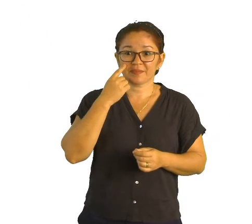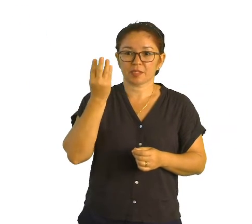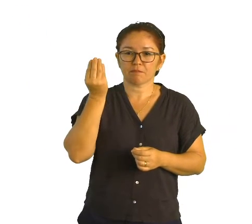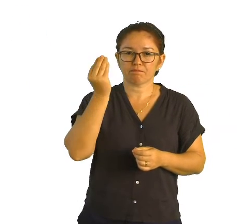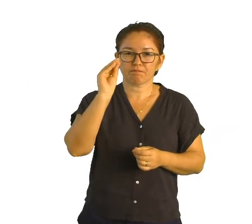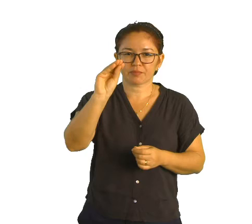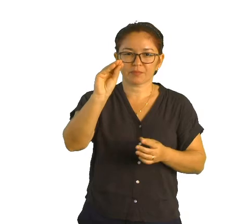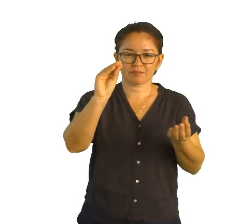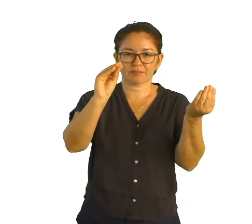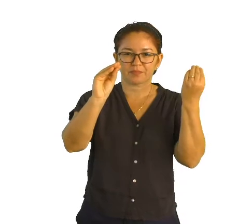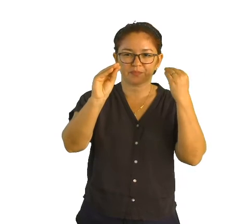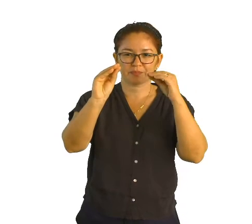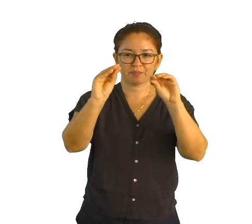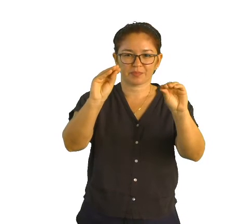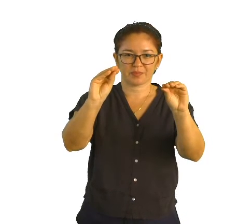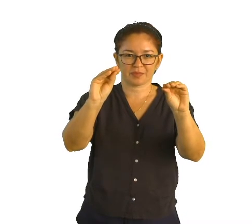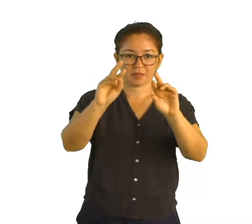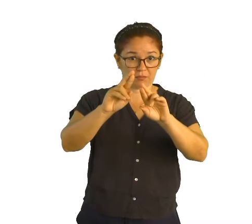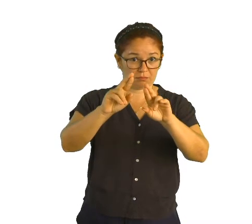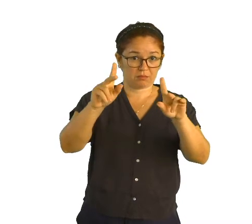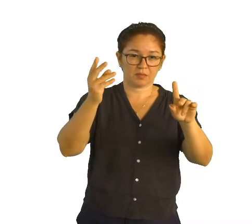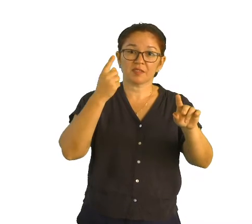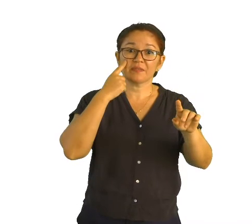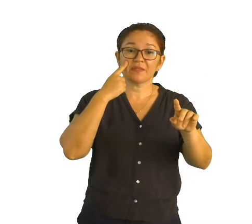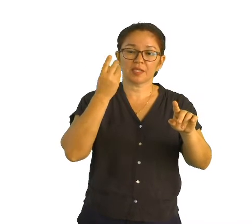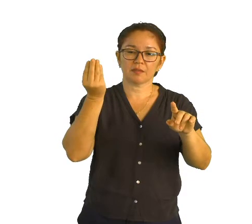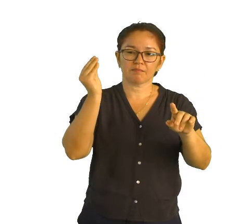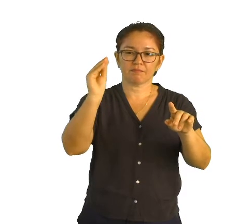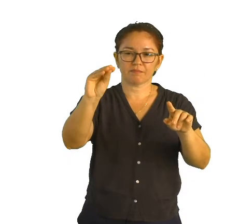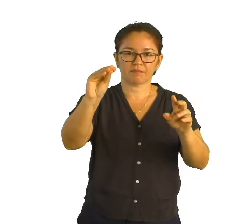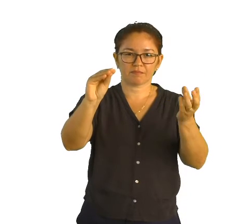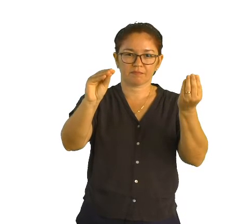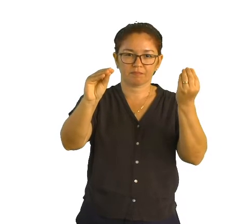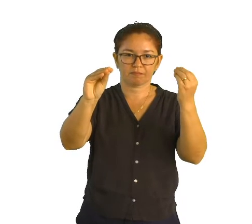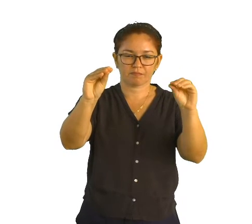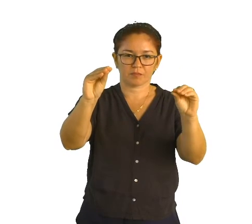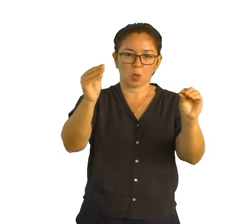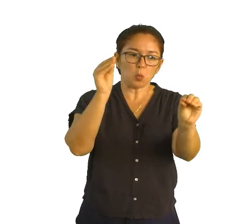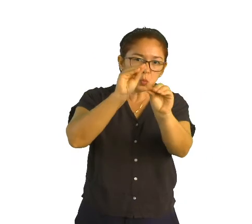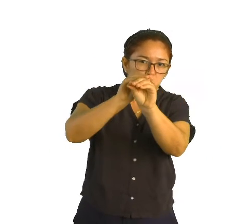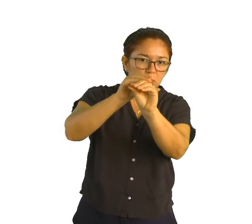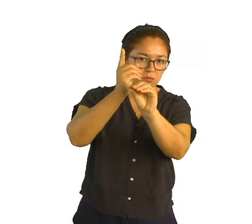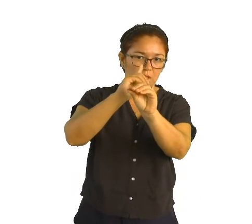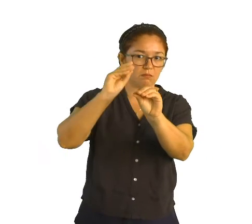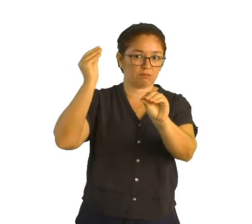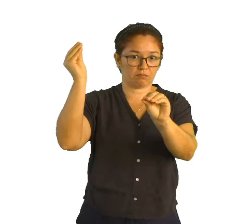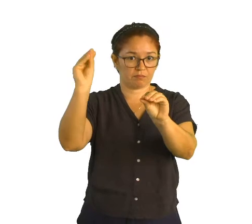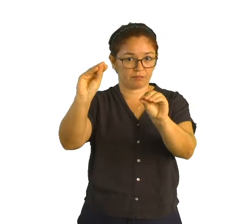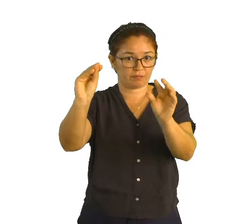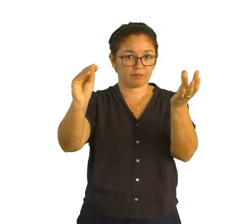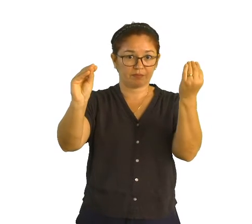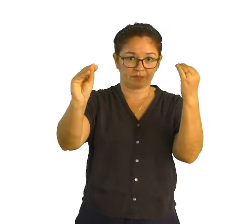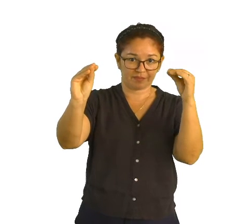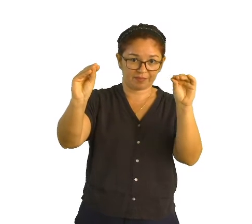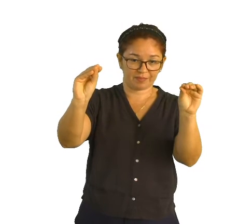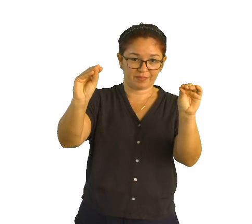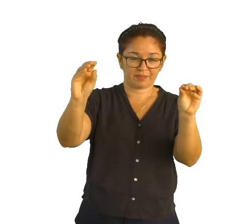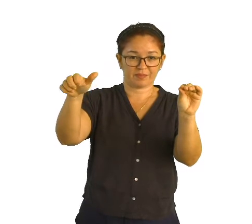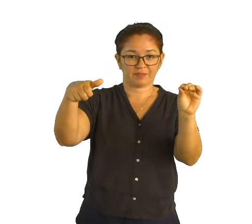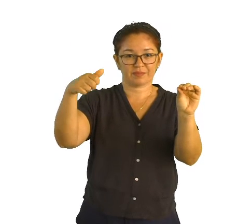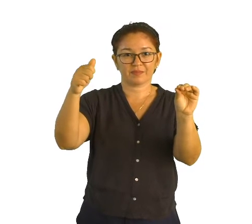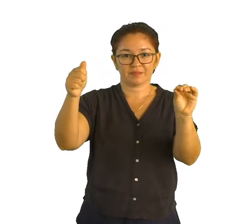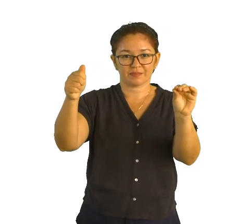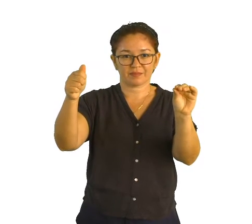distintos. Distintos quer dizer diferentes, a localização deles é diferente. Nós temos lá o ponto A e